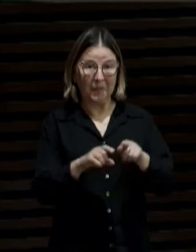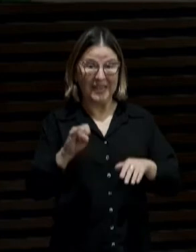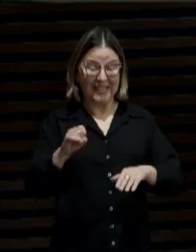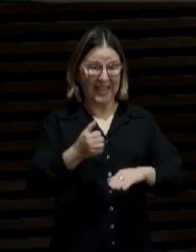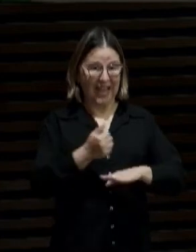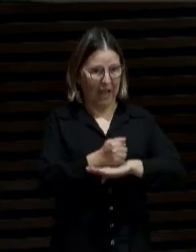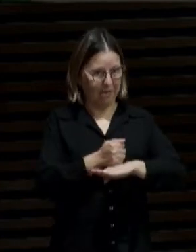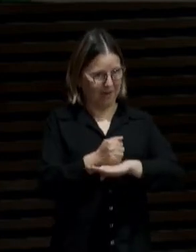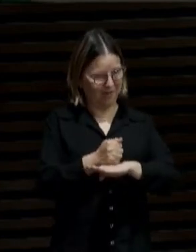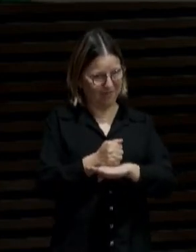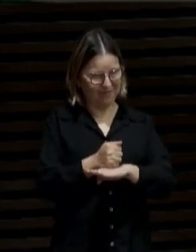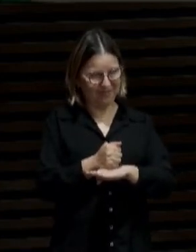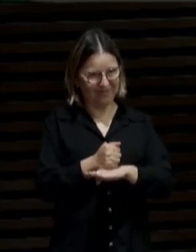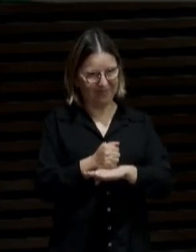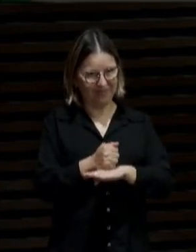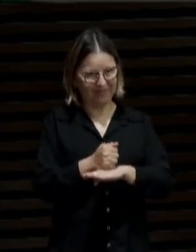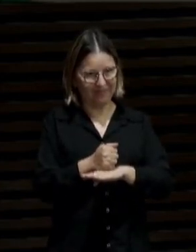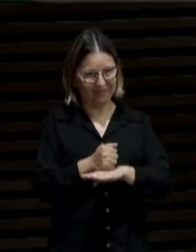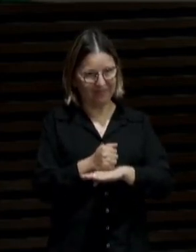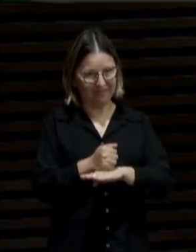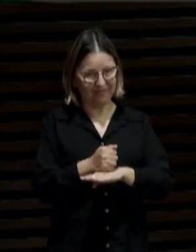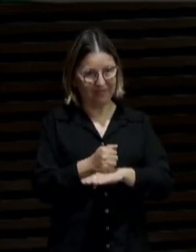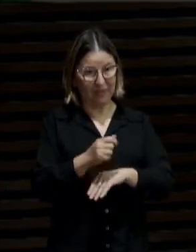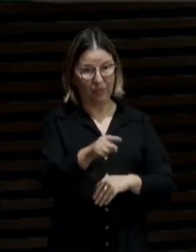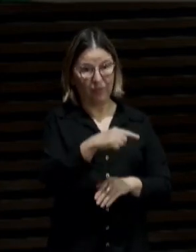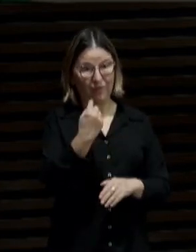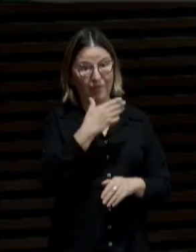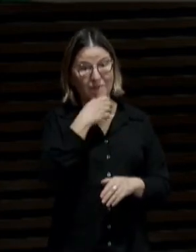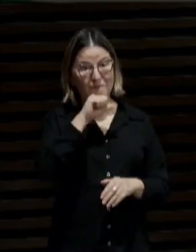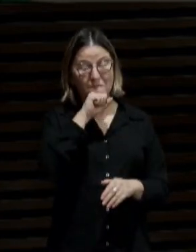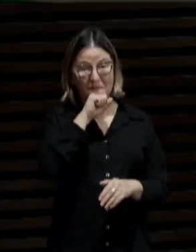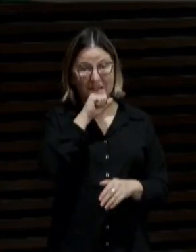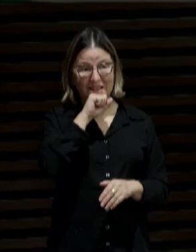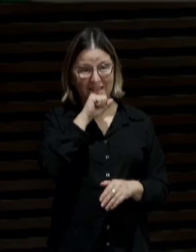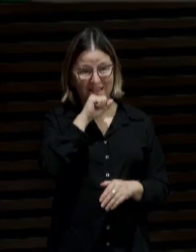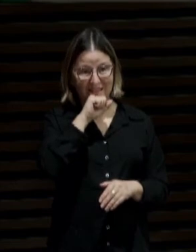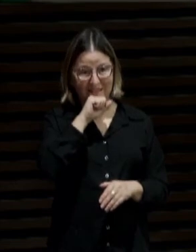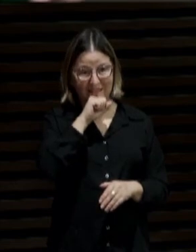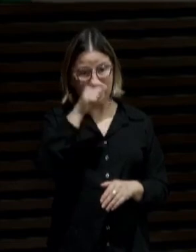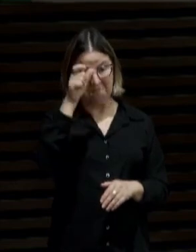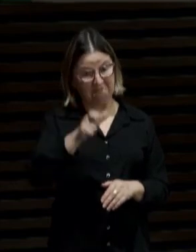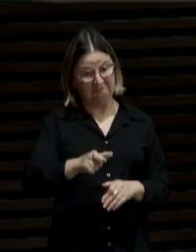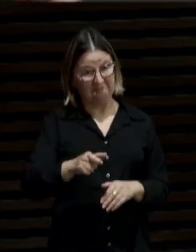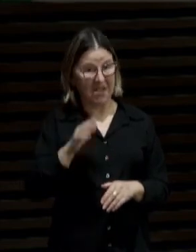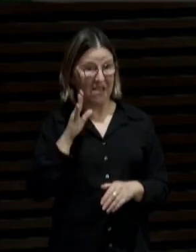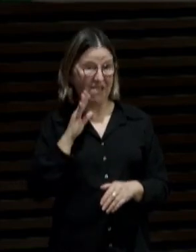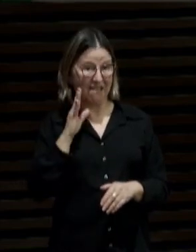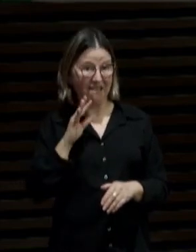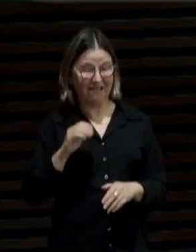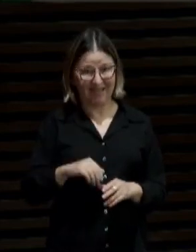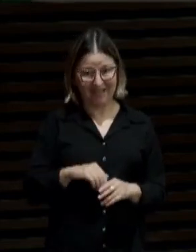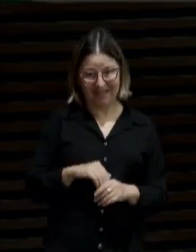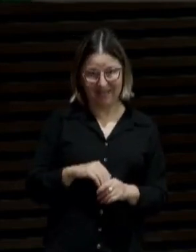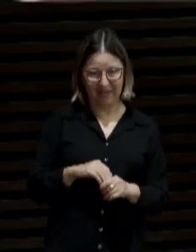se Abraão, que é o nosso pai, o cara top, se ele não transmite isso para ninguém, se os méritos não